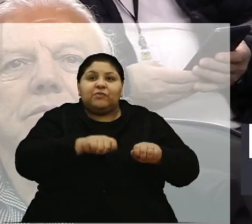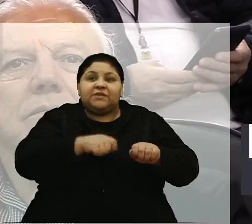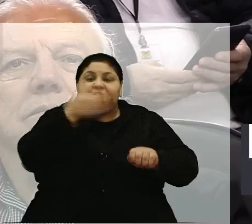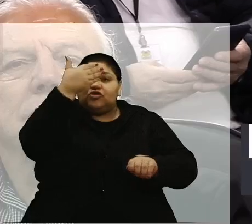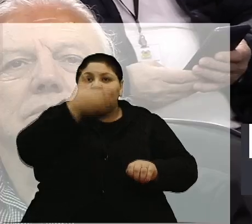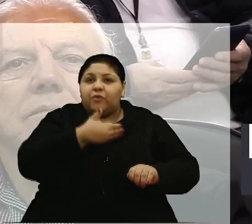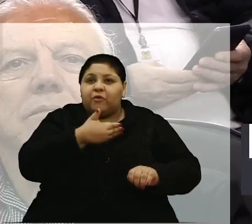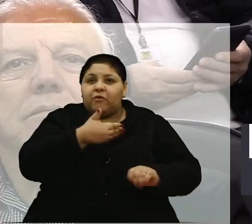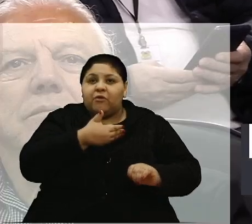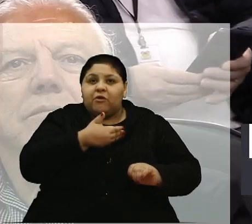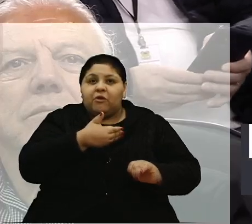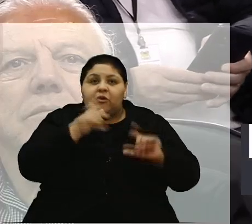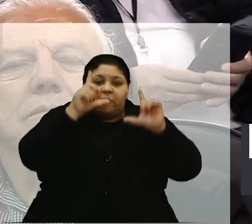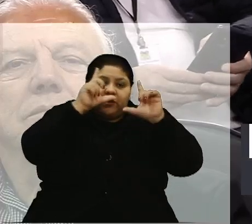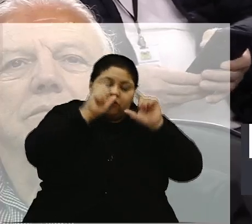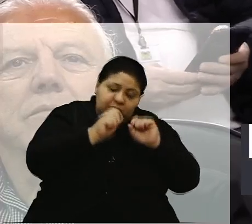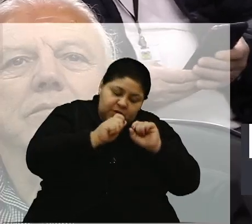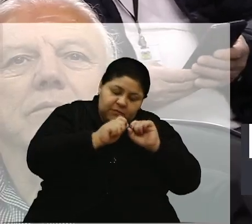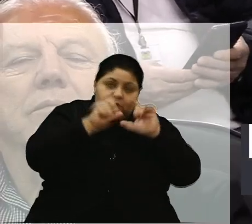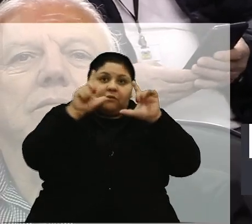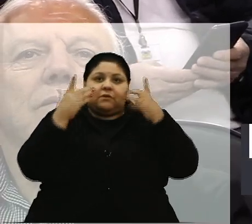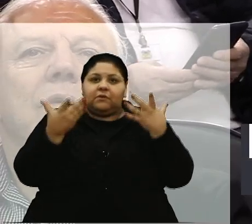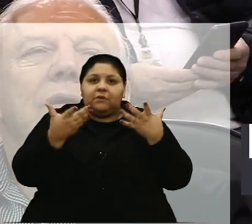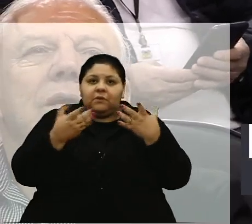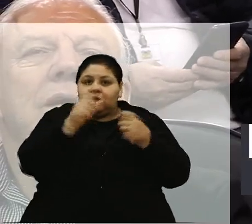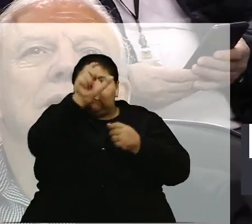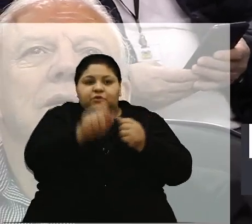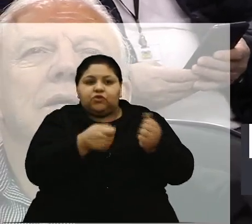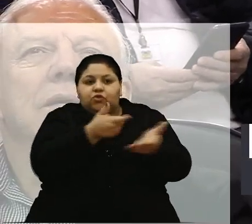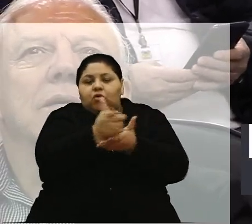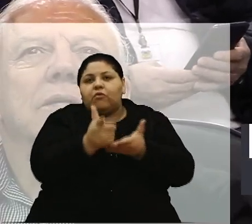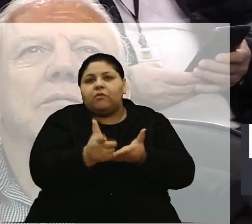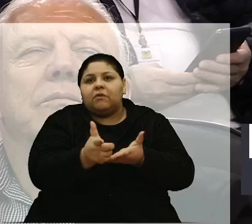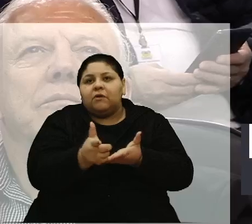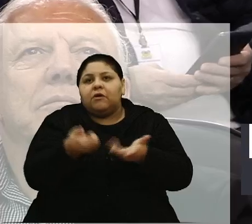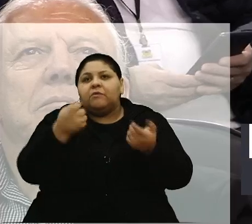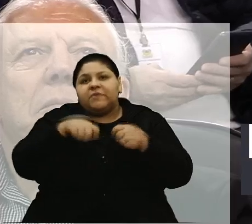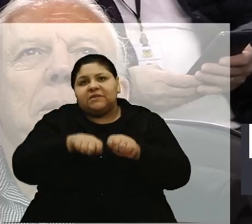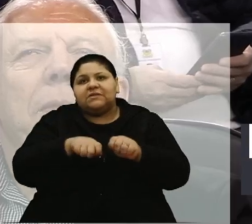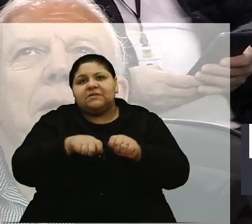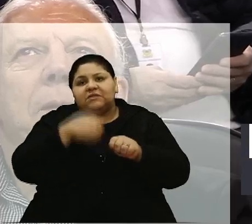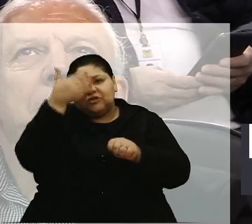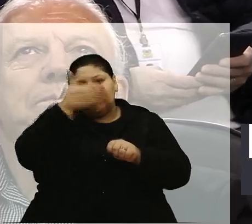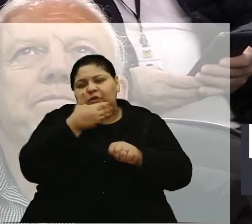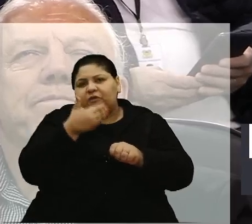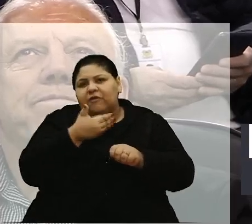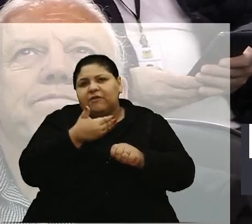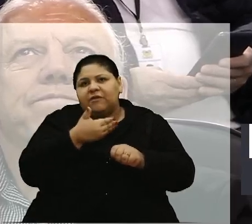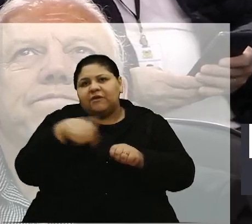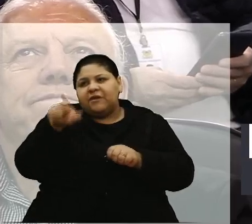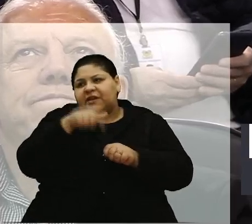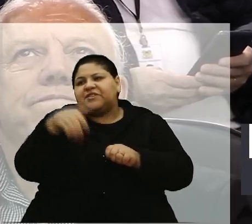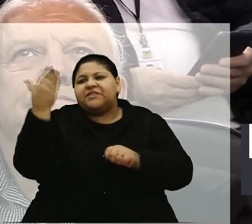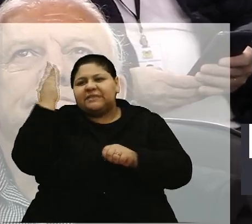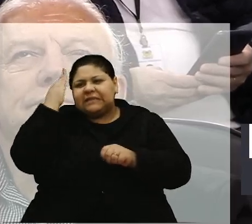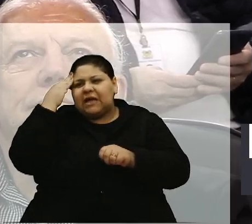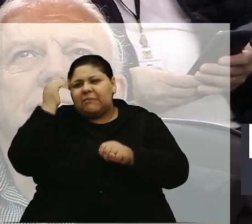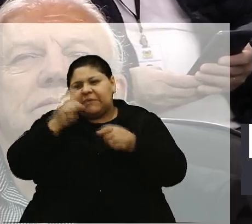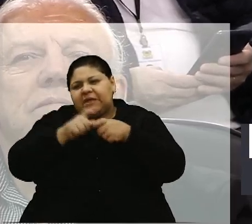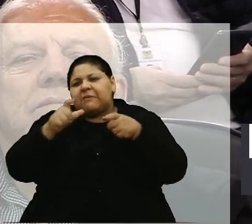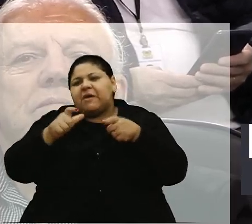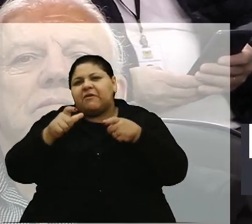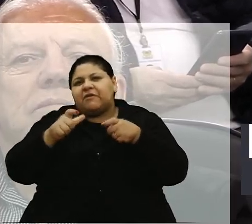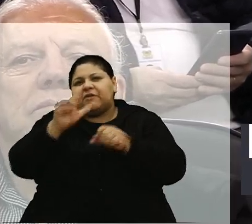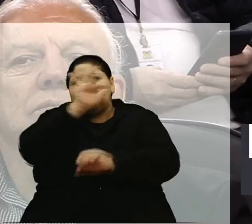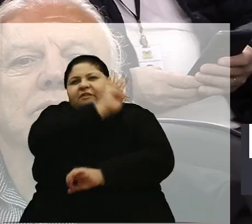ficar acordado. E as pessoas compram. Ah, mas precisa de receita. A gente sabe que a maioria das farmácias aí por aí de bairro